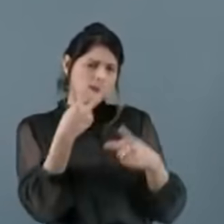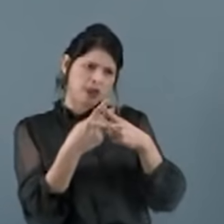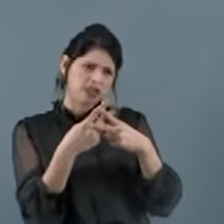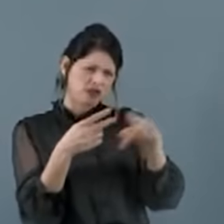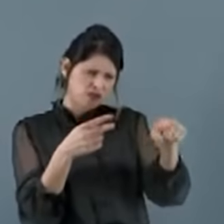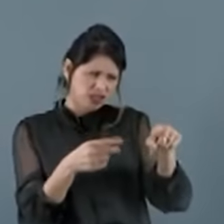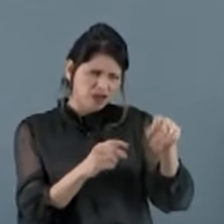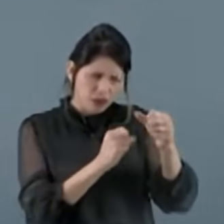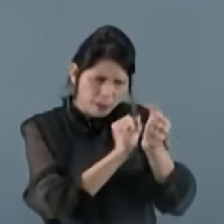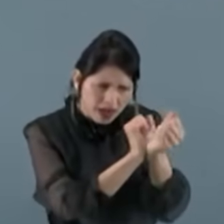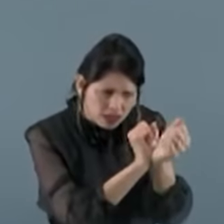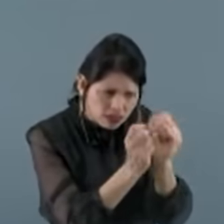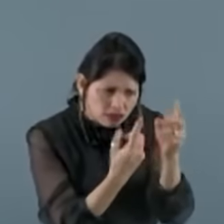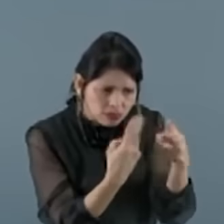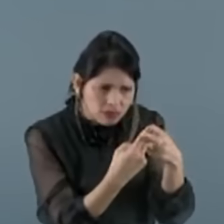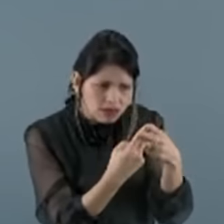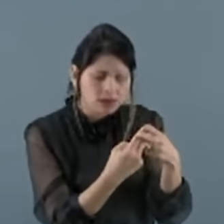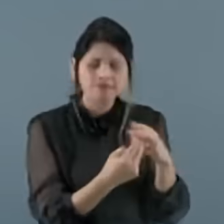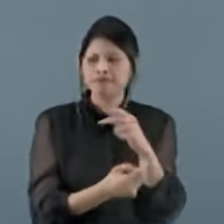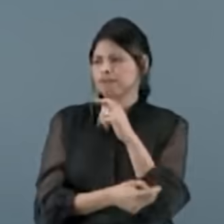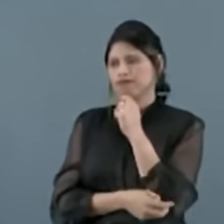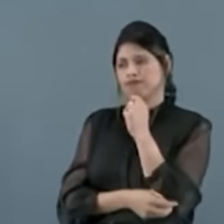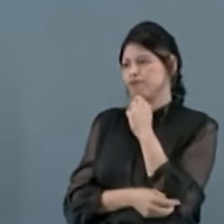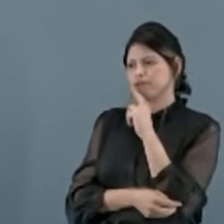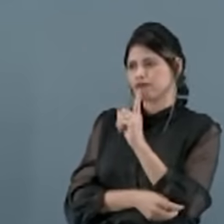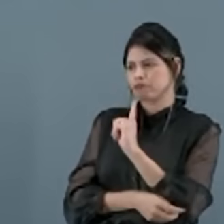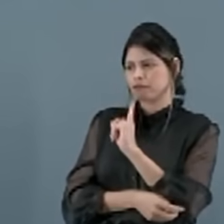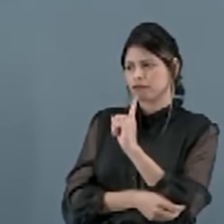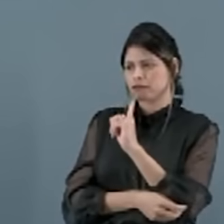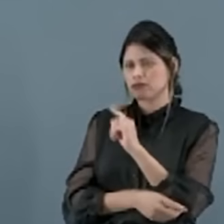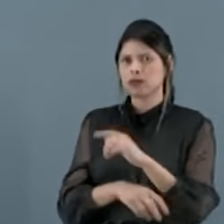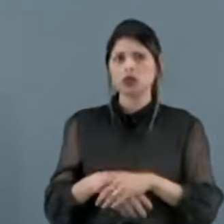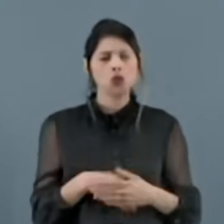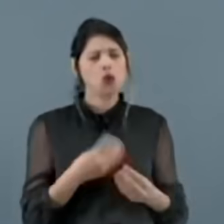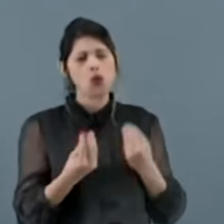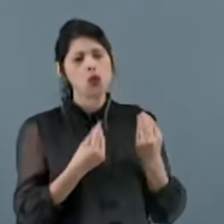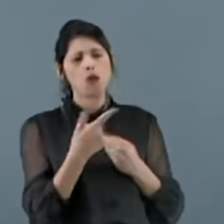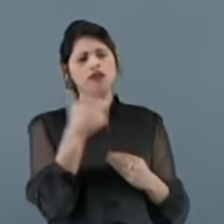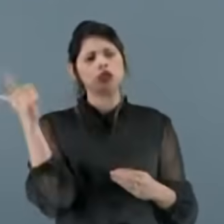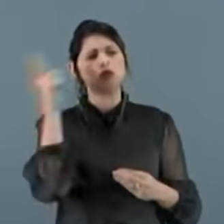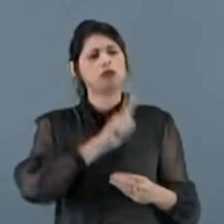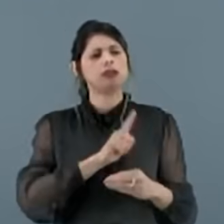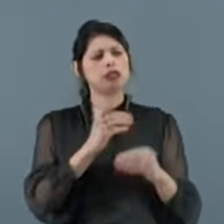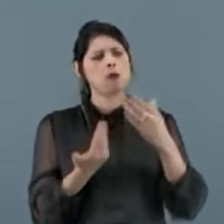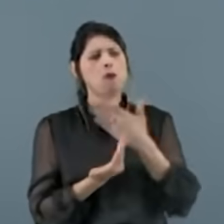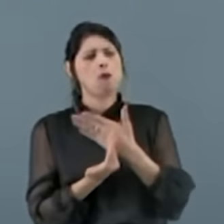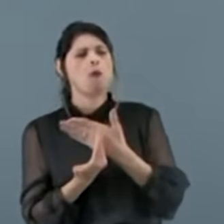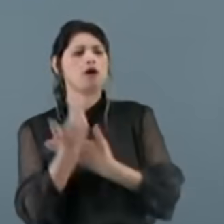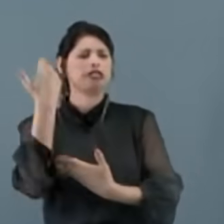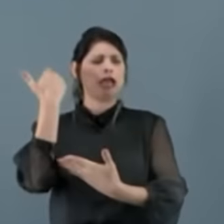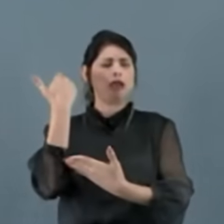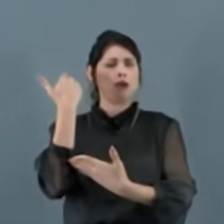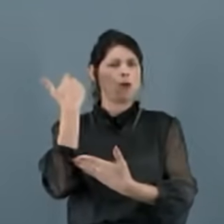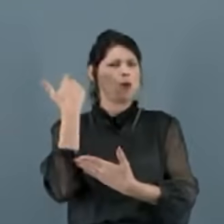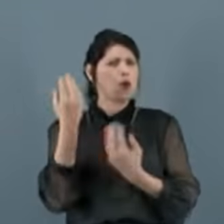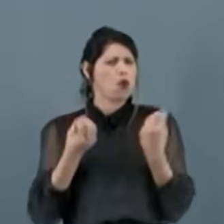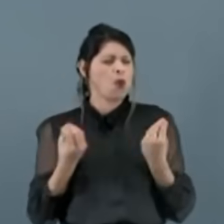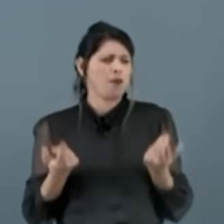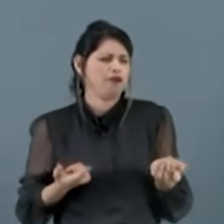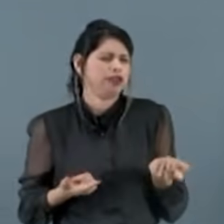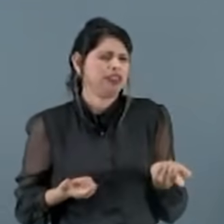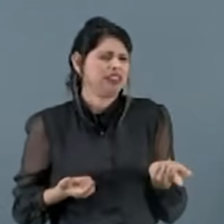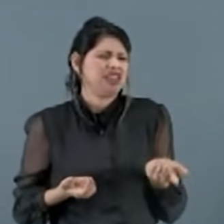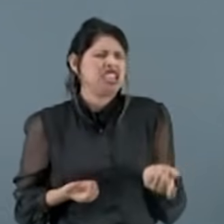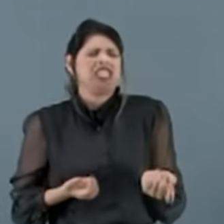Não. Não, né? Como é que o senhor saiu ali do Palácio do Planalto? Foi escoltado por alguém? Porque parece, de certa maneira,